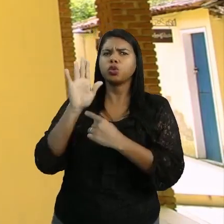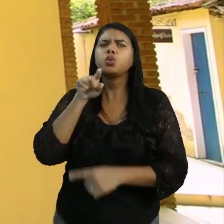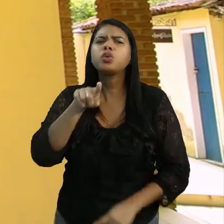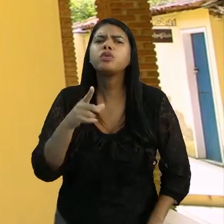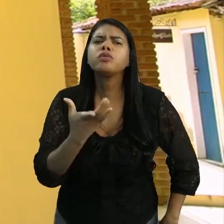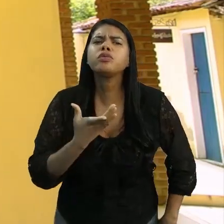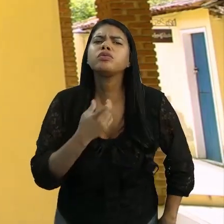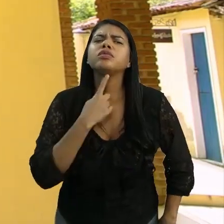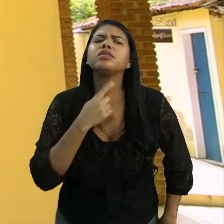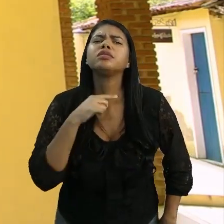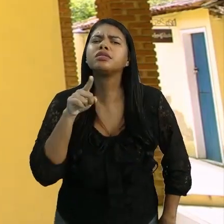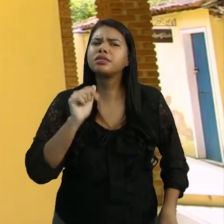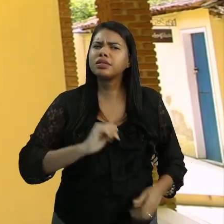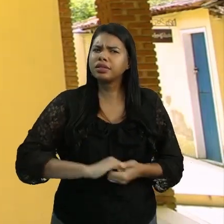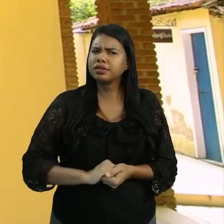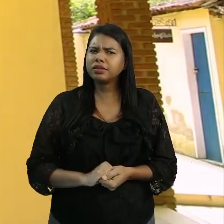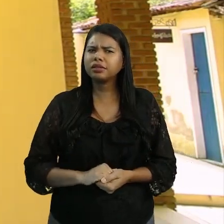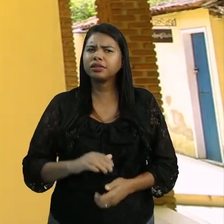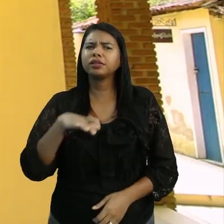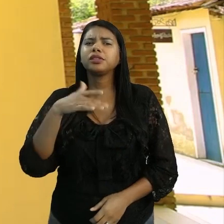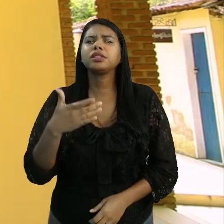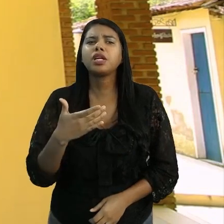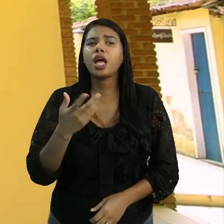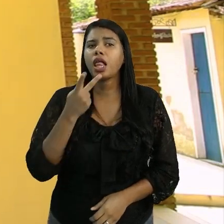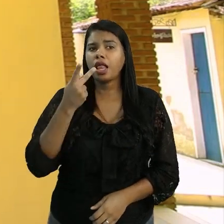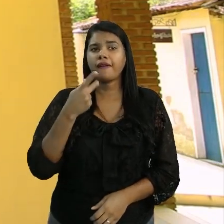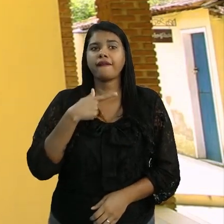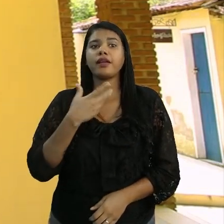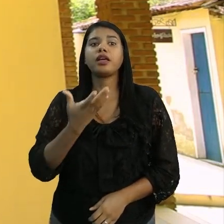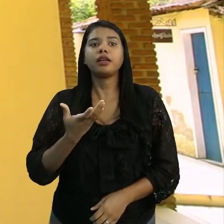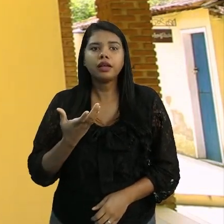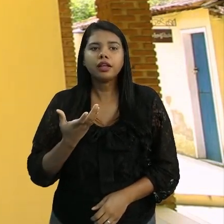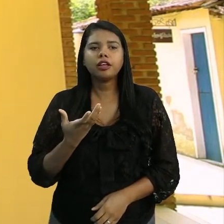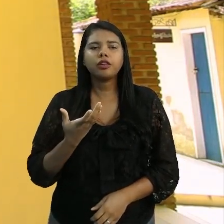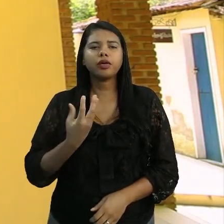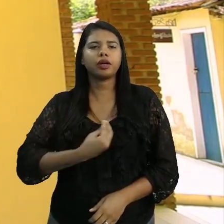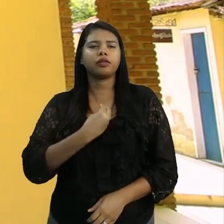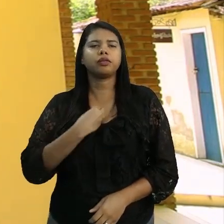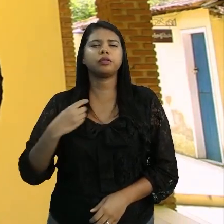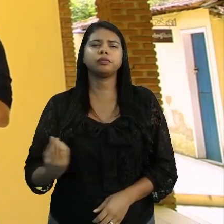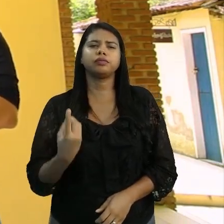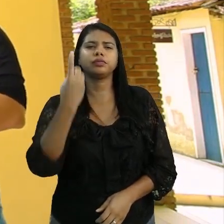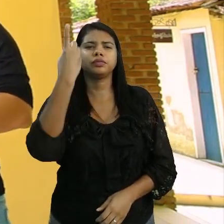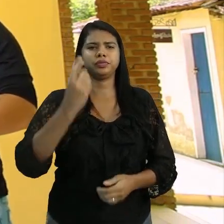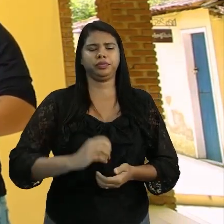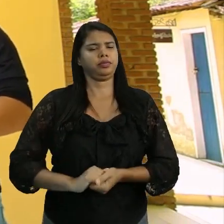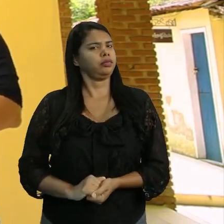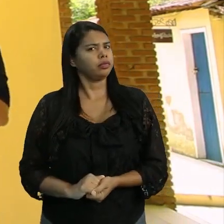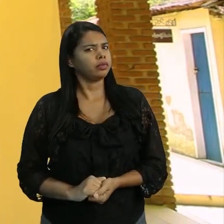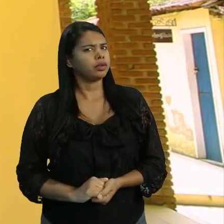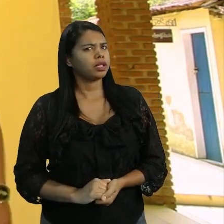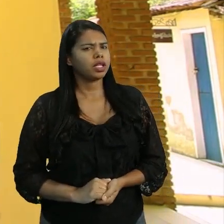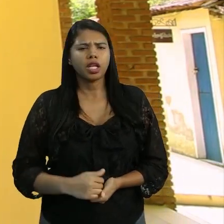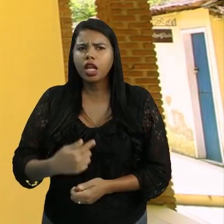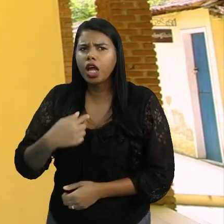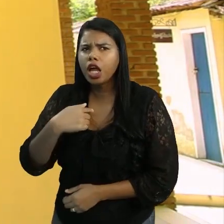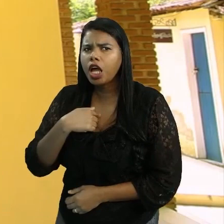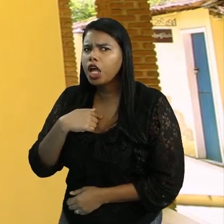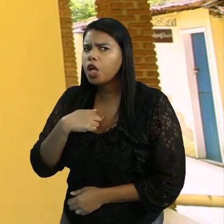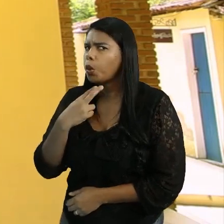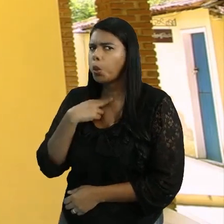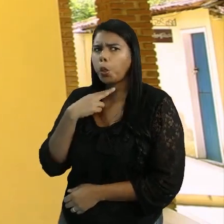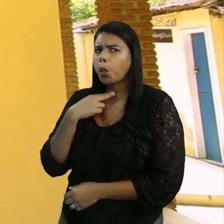austeridade que ele ficou 1000 anos assim, ó. Faz assim também. Assim? Por 1000 anos.